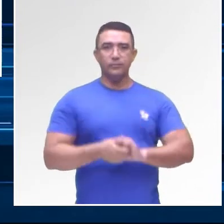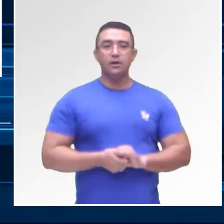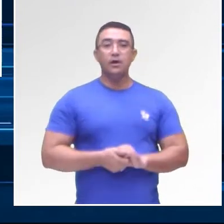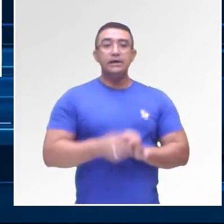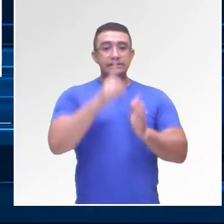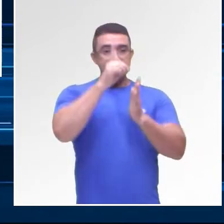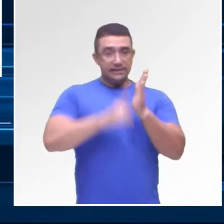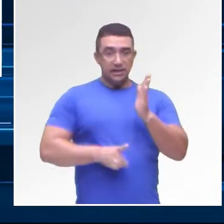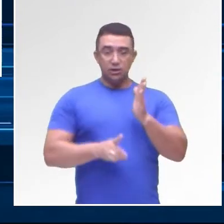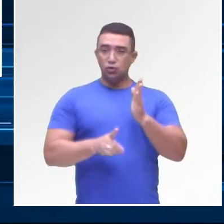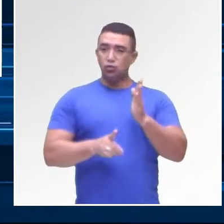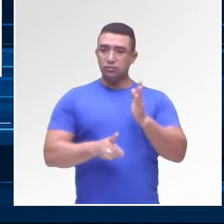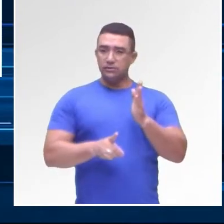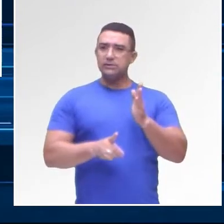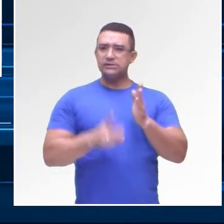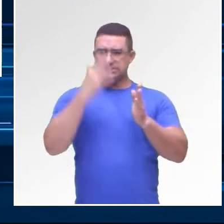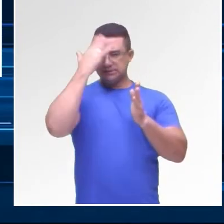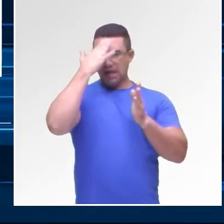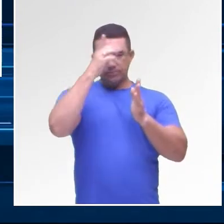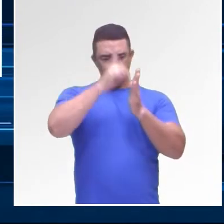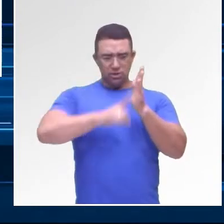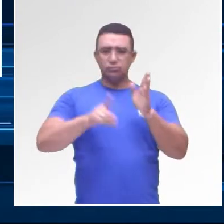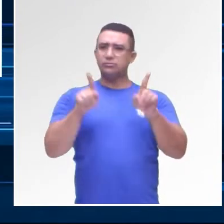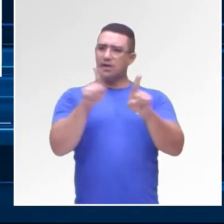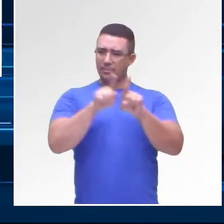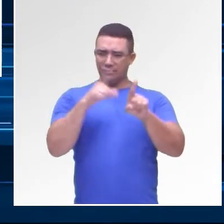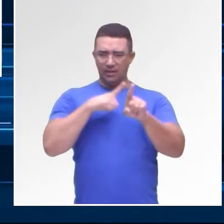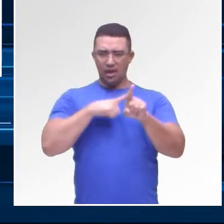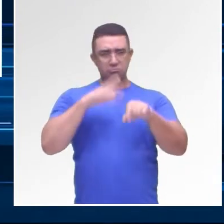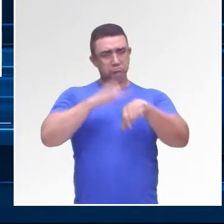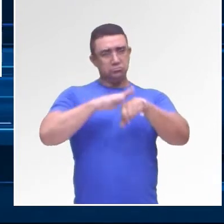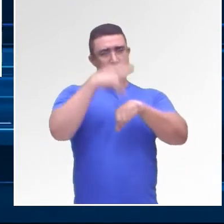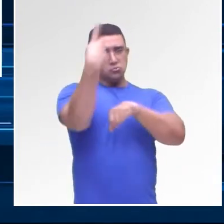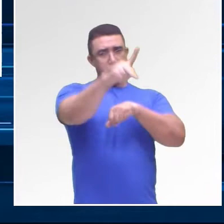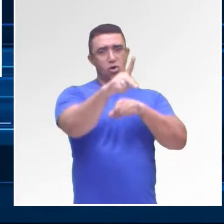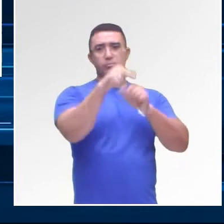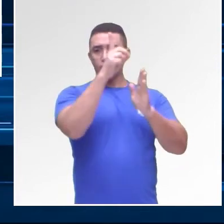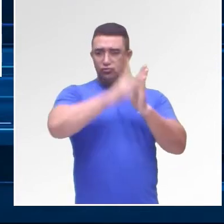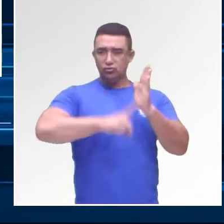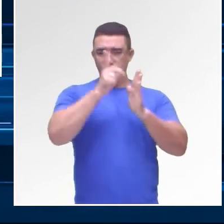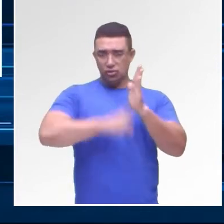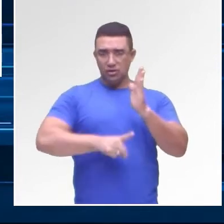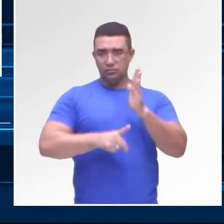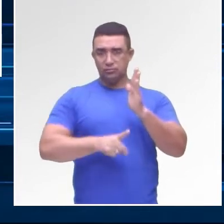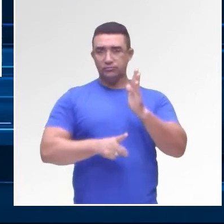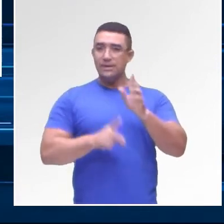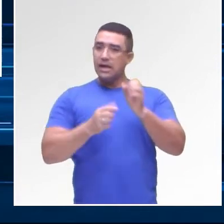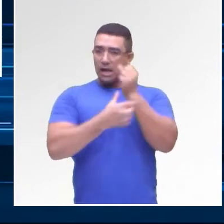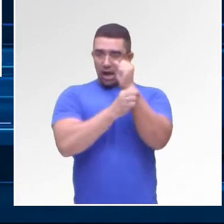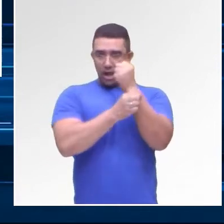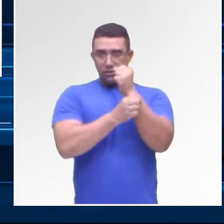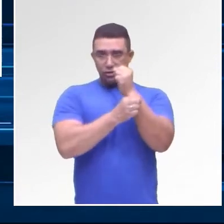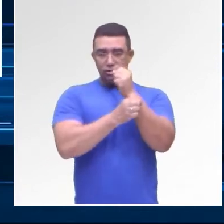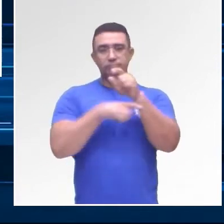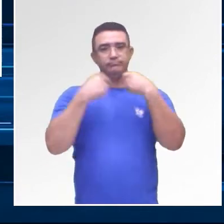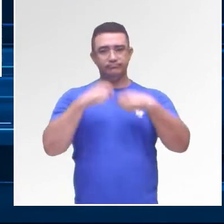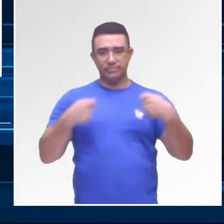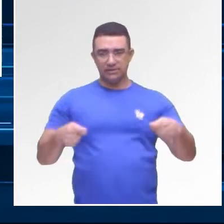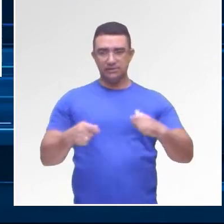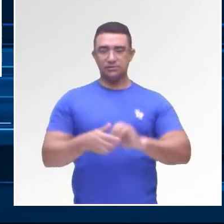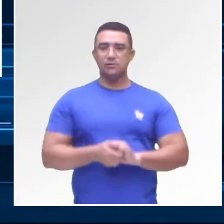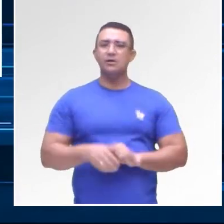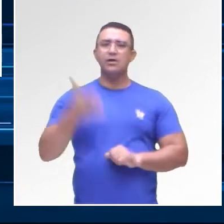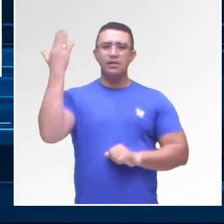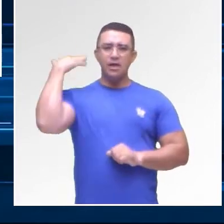precisam conhecer, exercer e lutar pela garantia de todos esses direitos. Então, isso foi o que nós vimos lá na